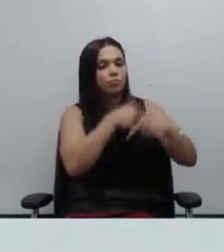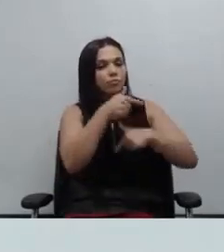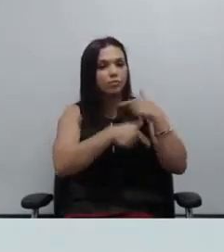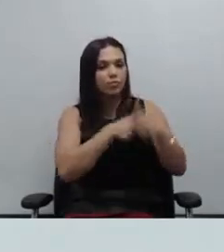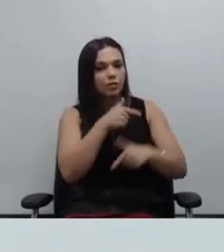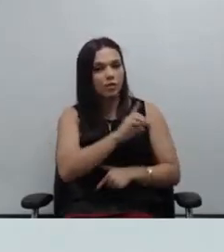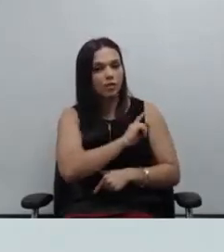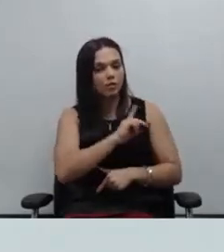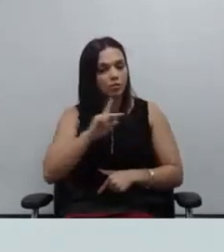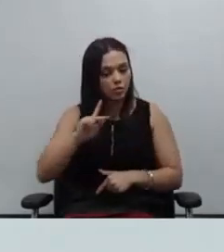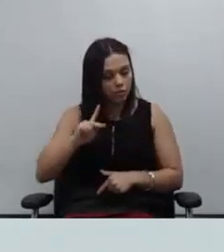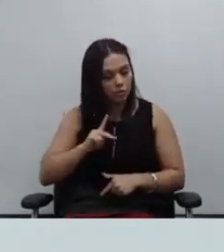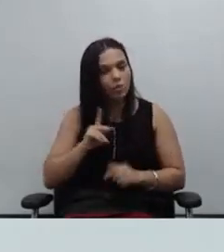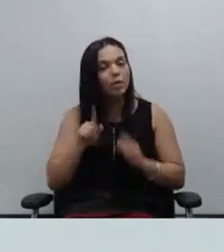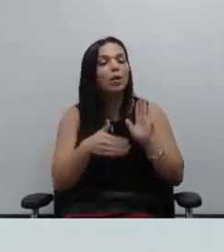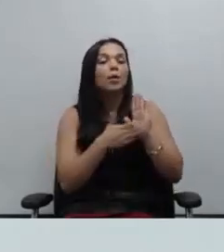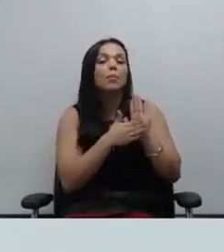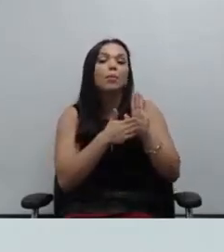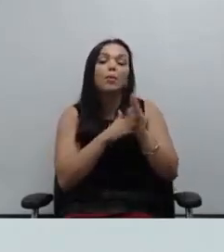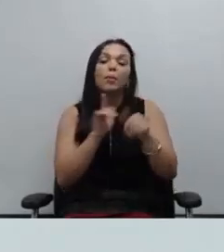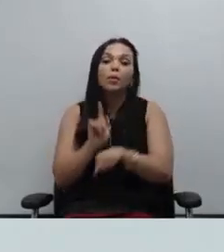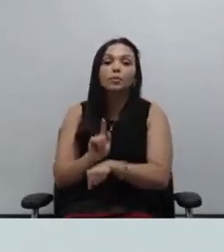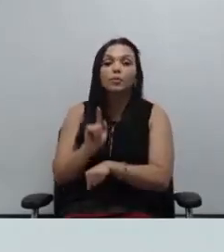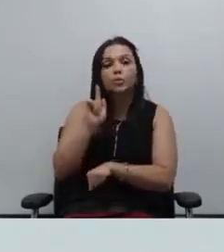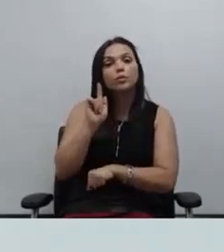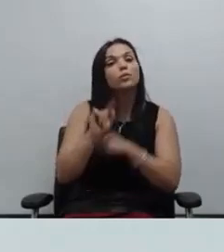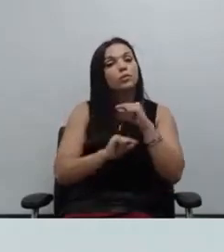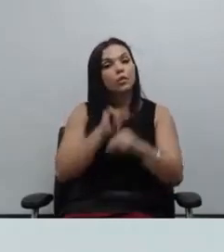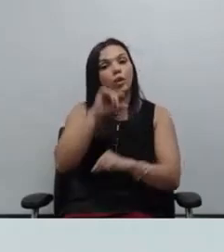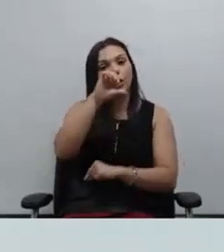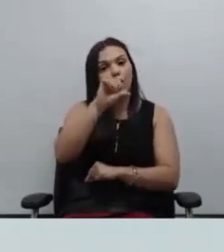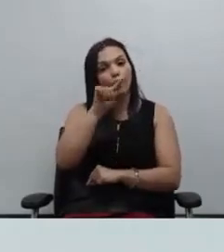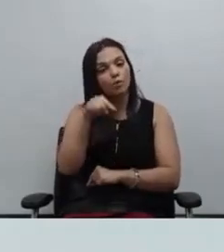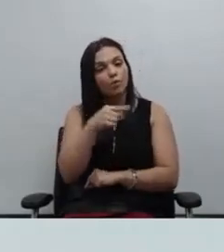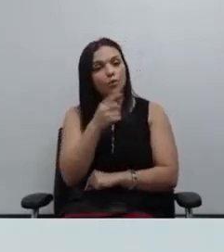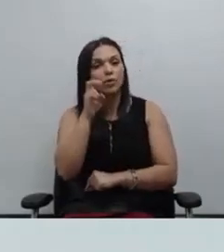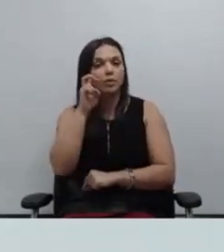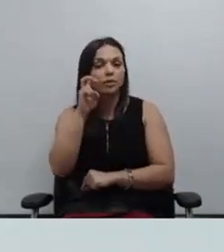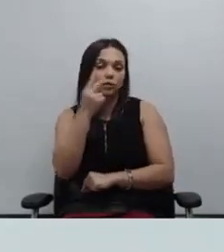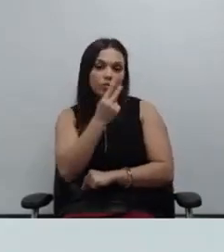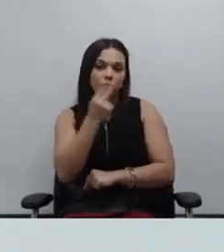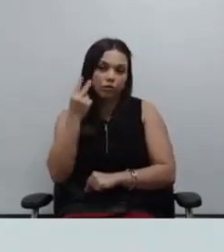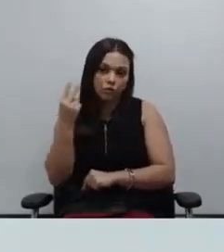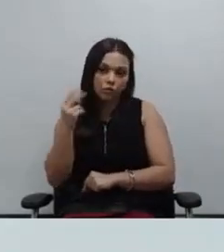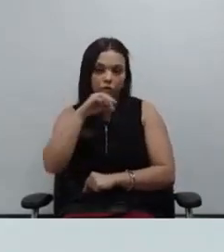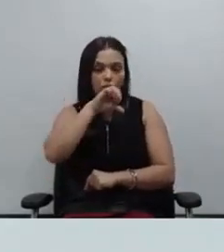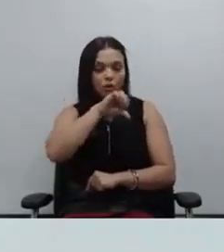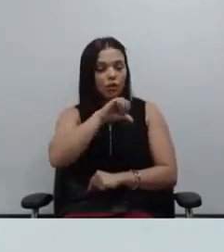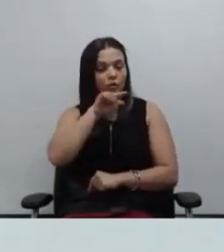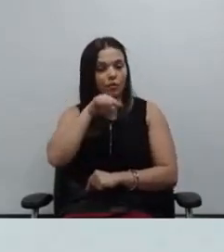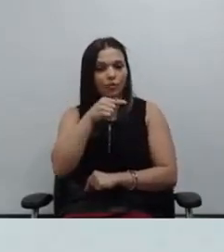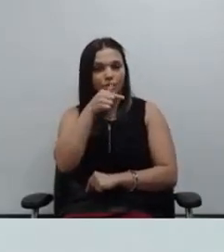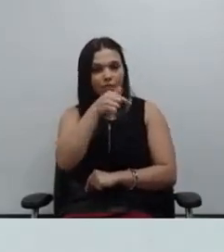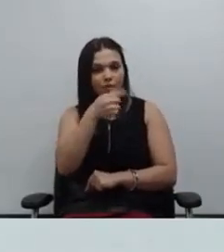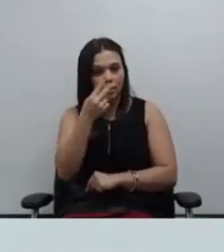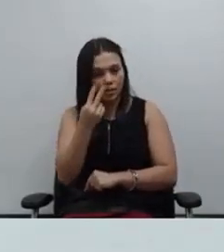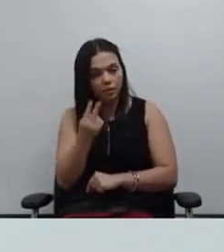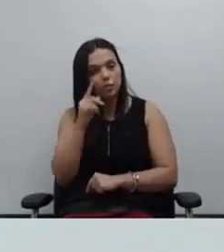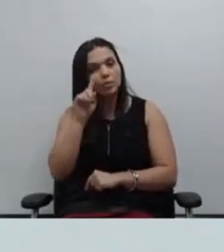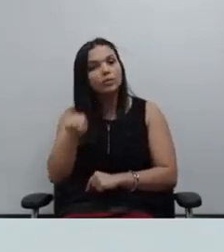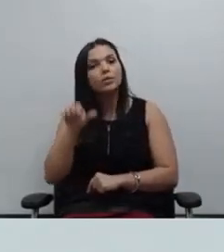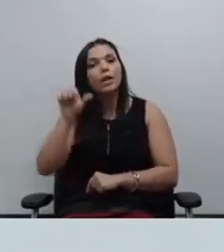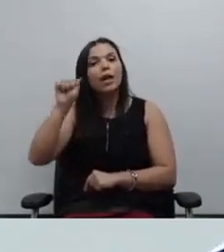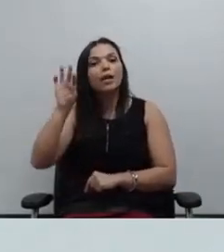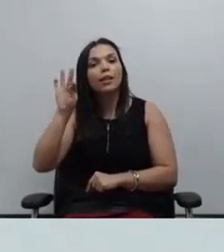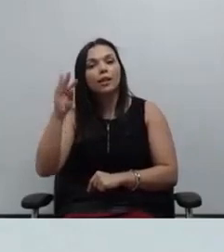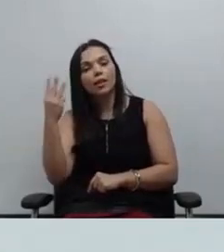Defensoria Pública. A proposta da gestão indicava o índice de 9,22 e 7,72 para os cargos AT3 e